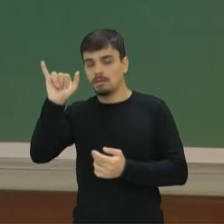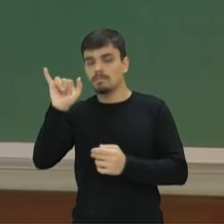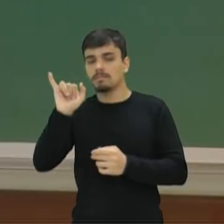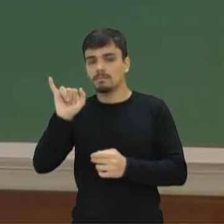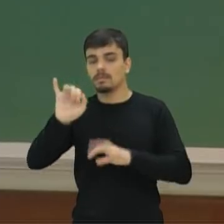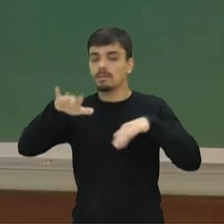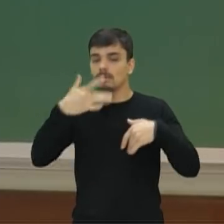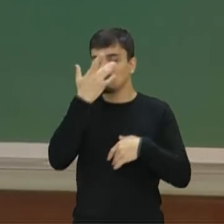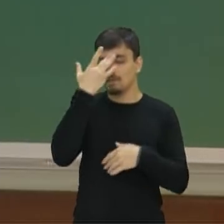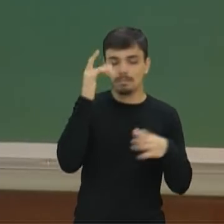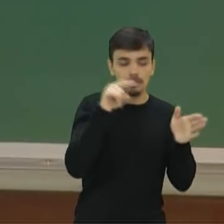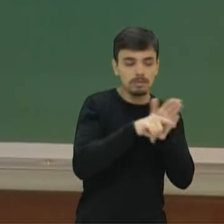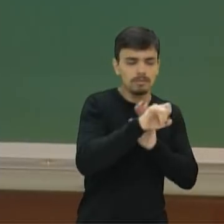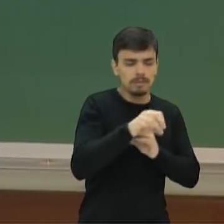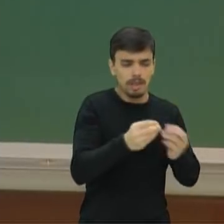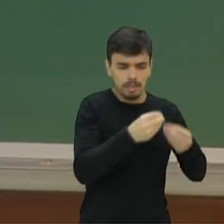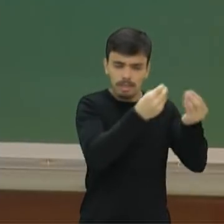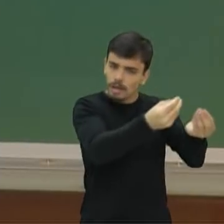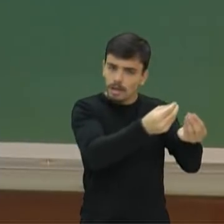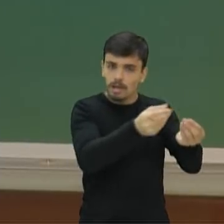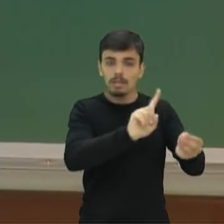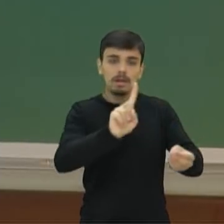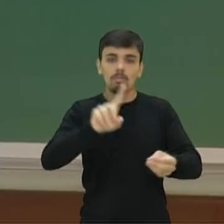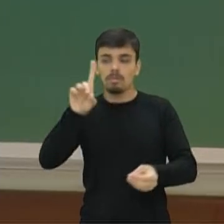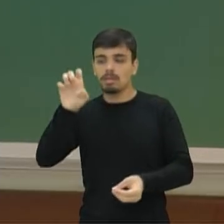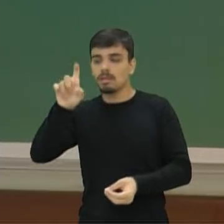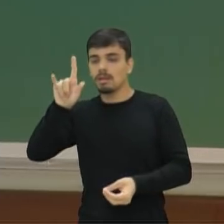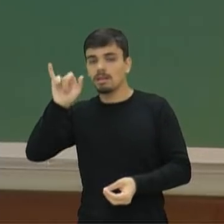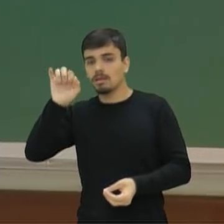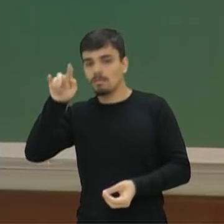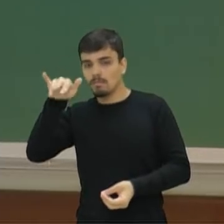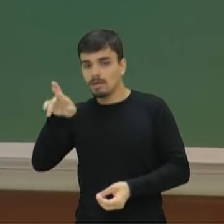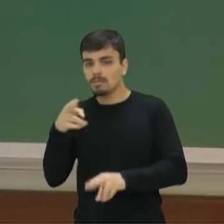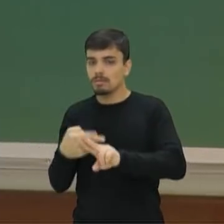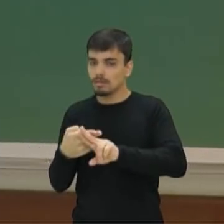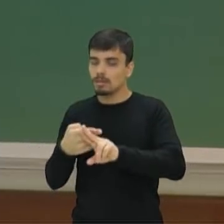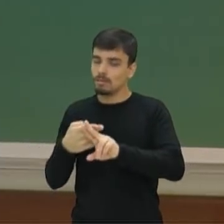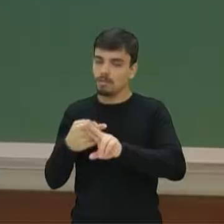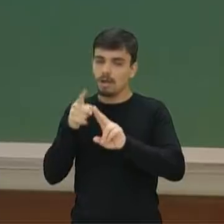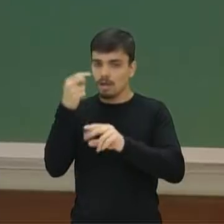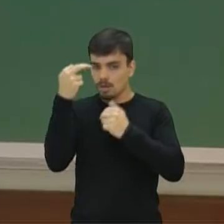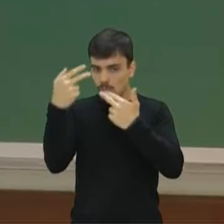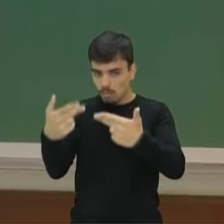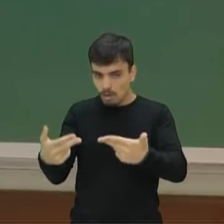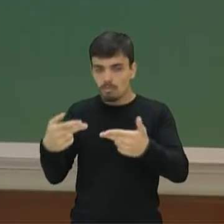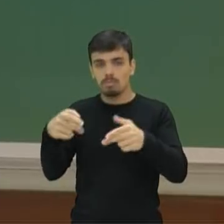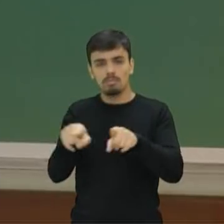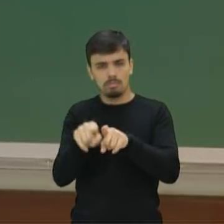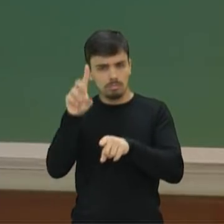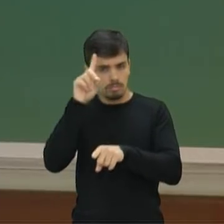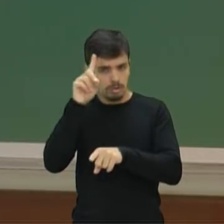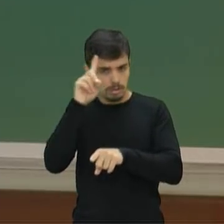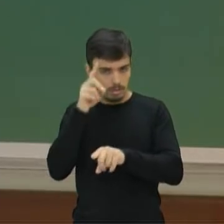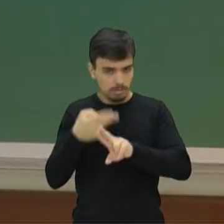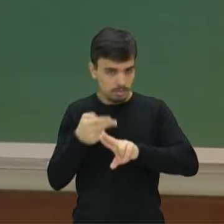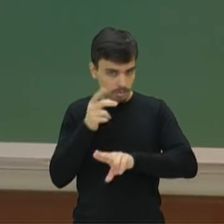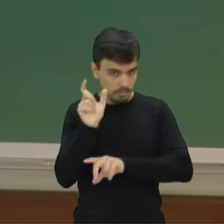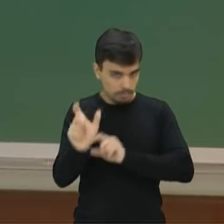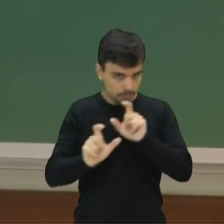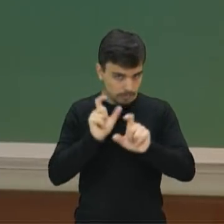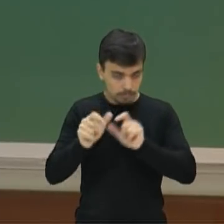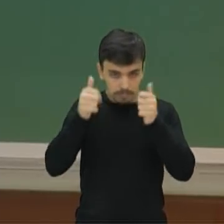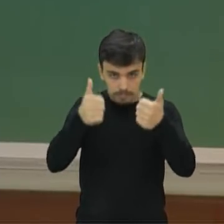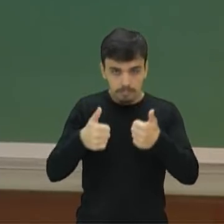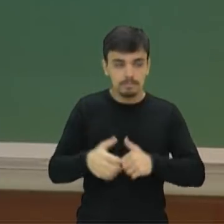você entrega? Ele, não, delivery, que é a mesma coisa, né? Então, a gente usa o delivery no nosso dia a dia, certo?